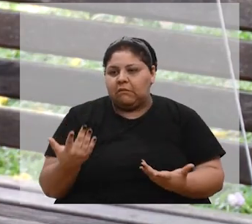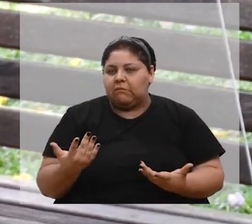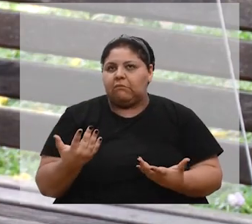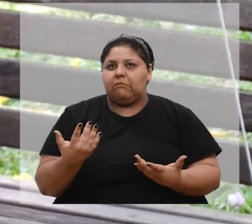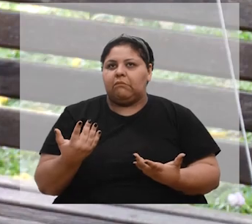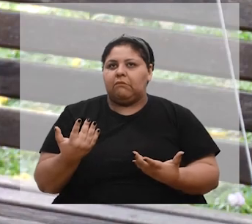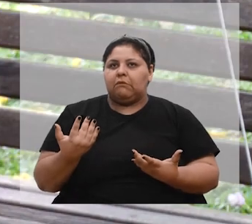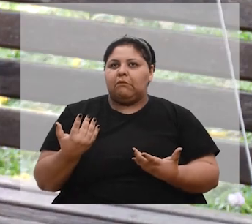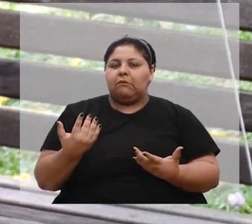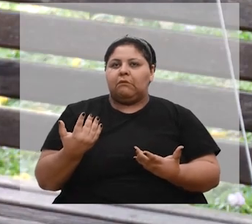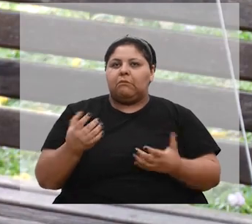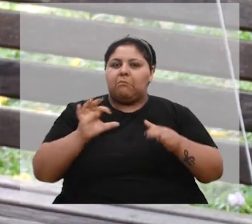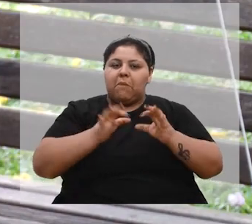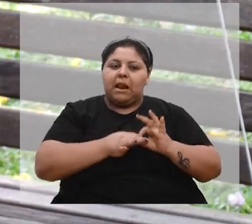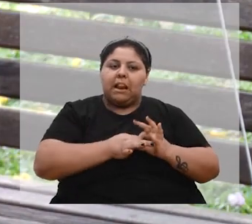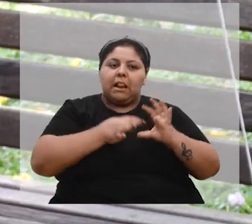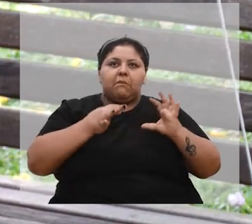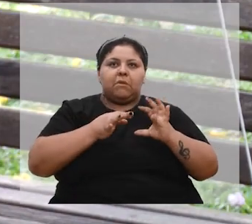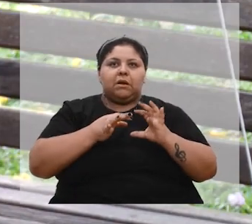independência, com